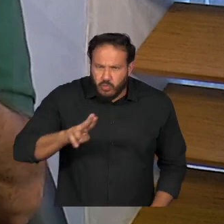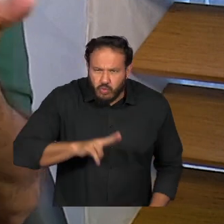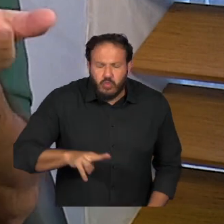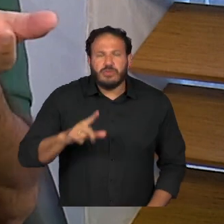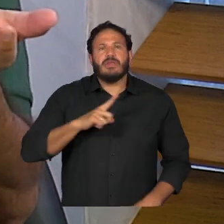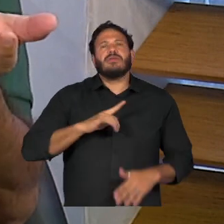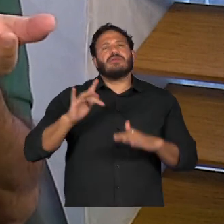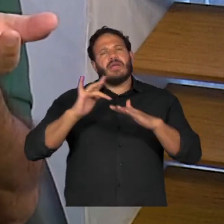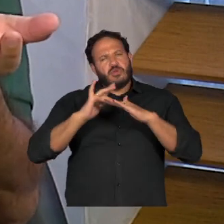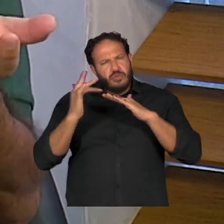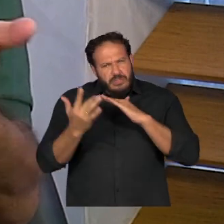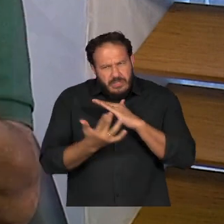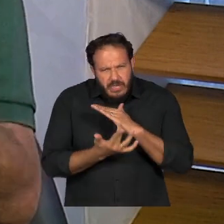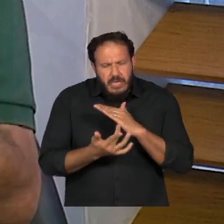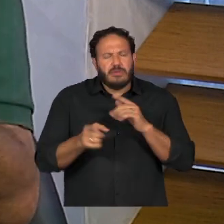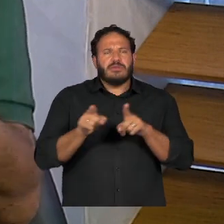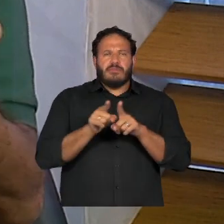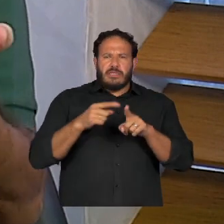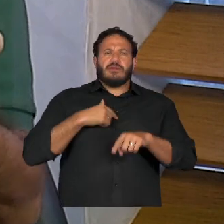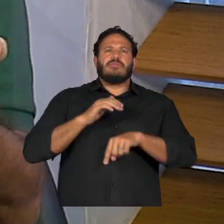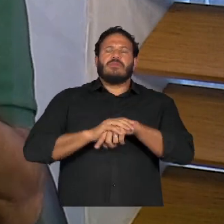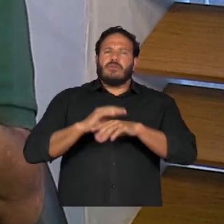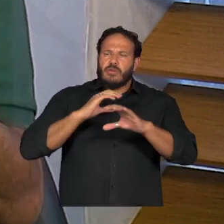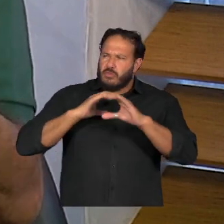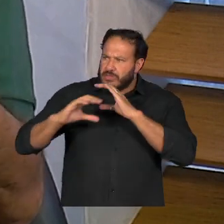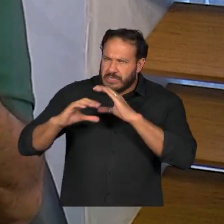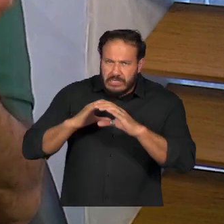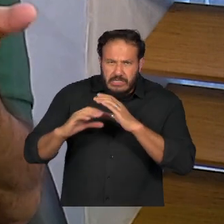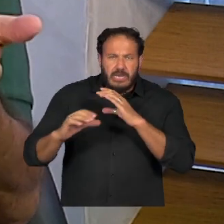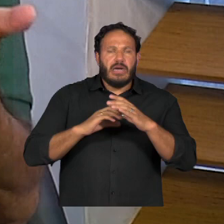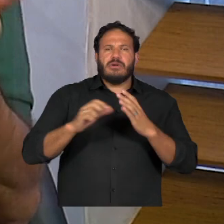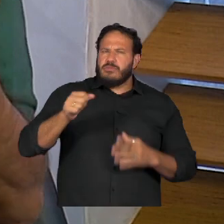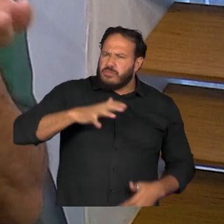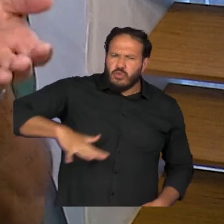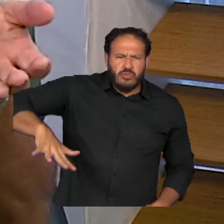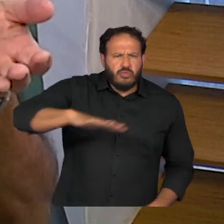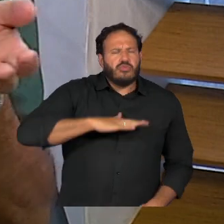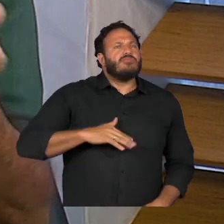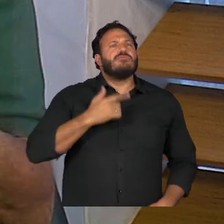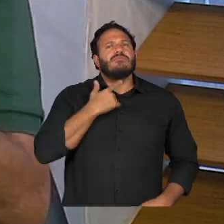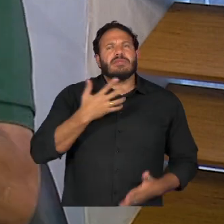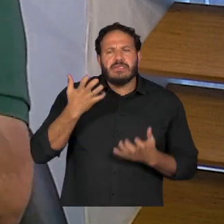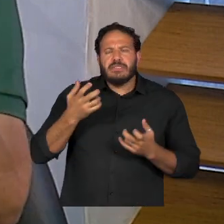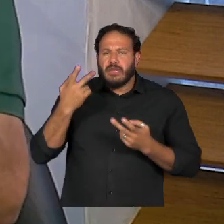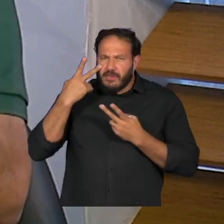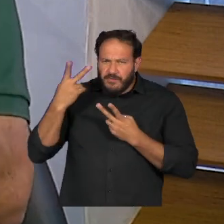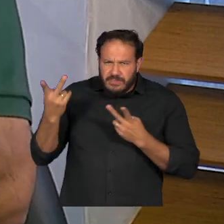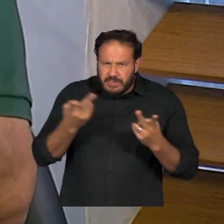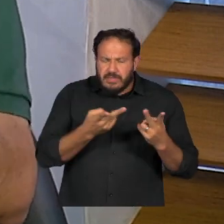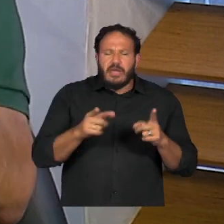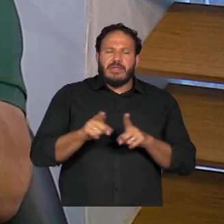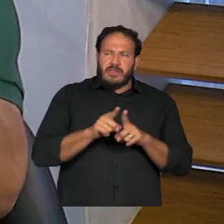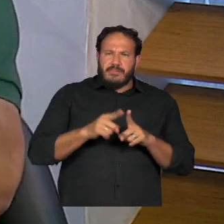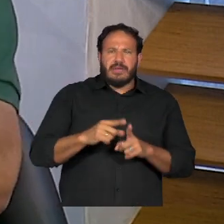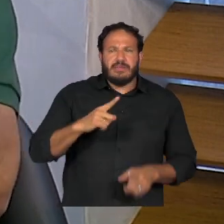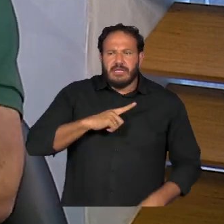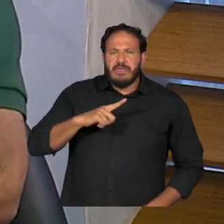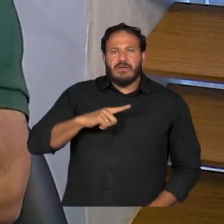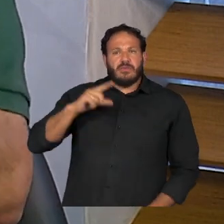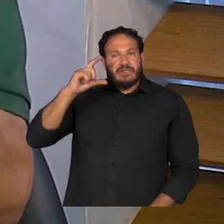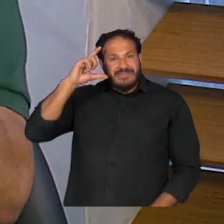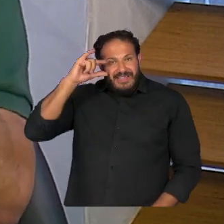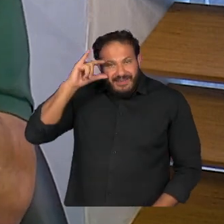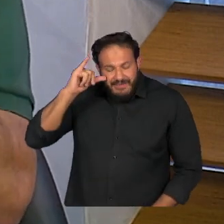sociais para nos comunicar com a nossa comunidade com quem quiser visitar também temos o Instagram temos o